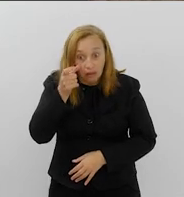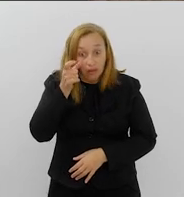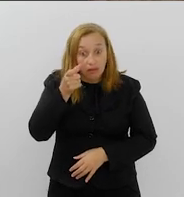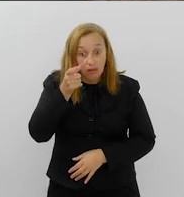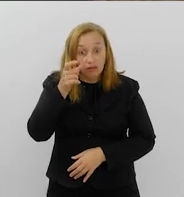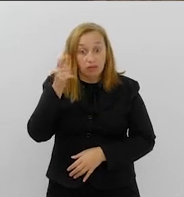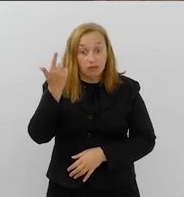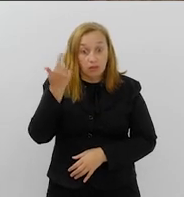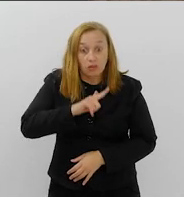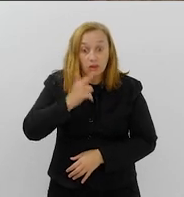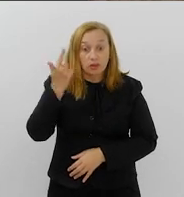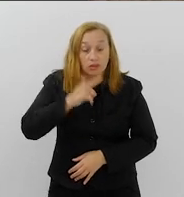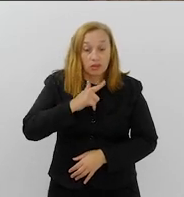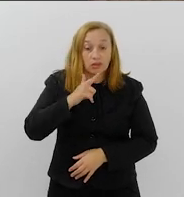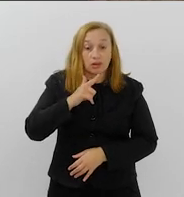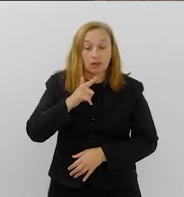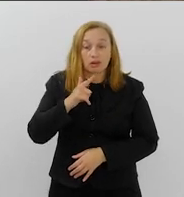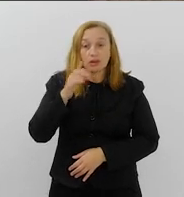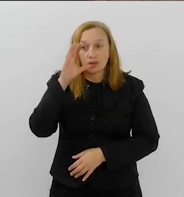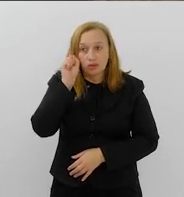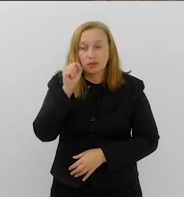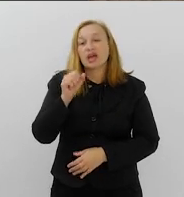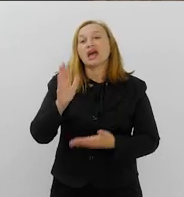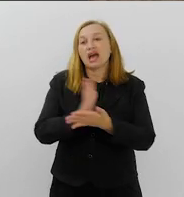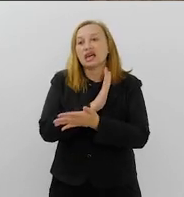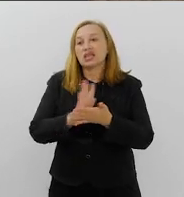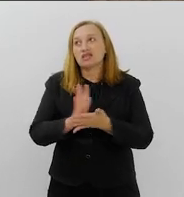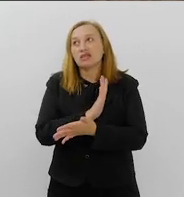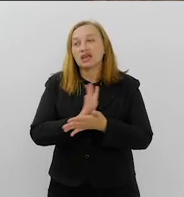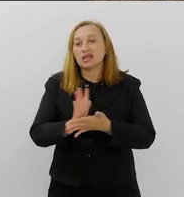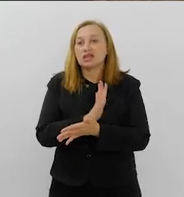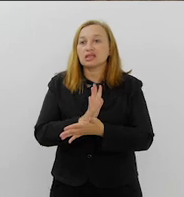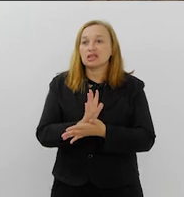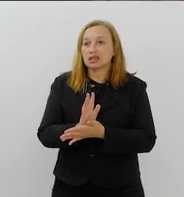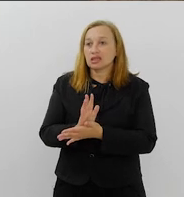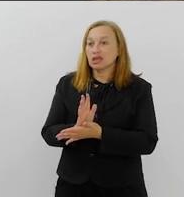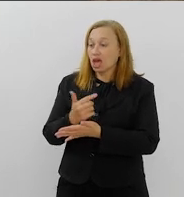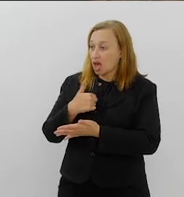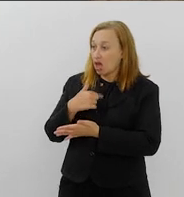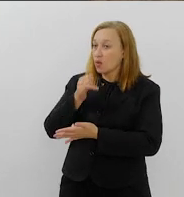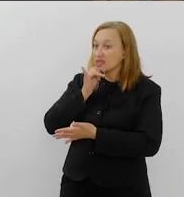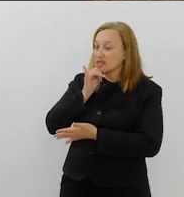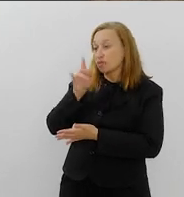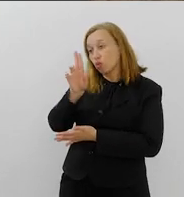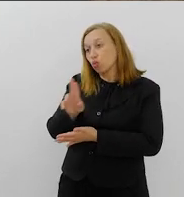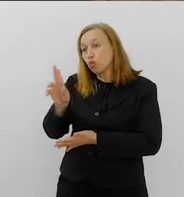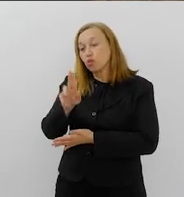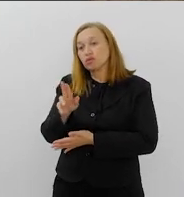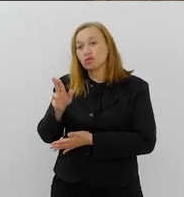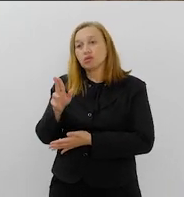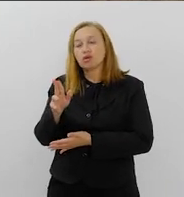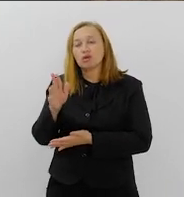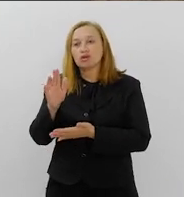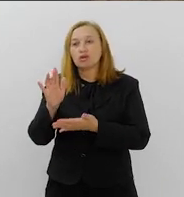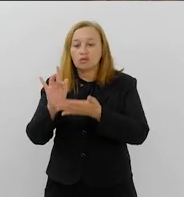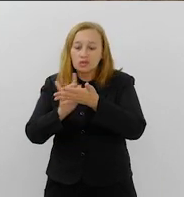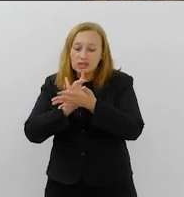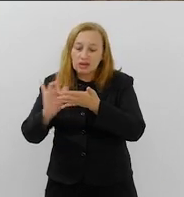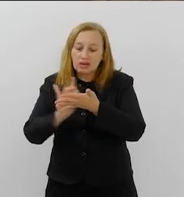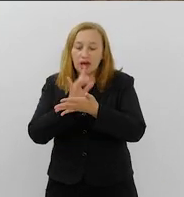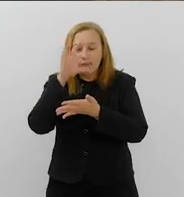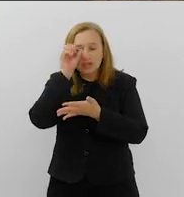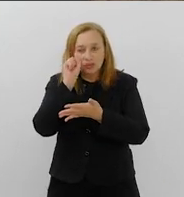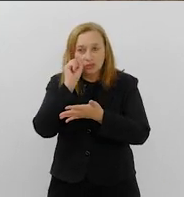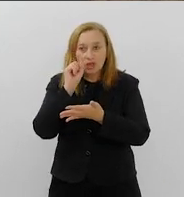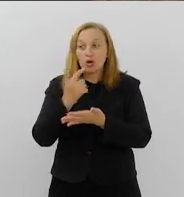pessoas até usam o celular para poder buscar o sono, né? É o meu caso, por exemplo. Às Sim. vezes o celular me dá sono, eu